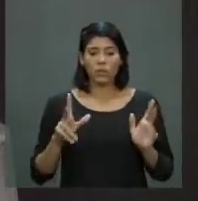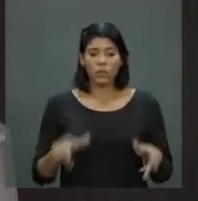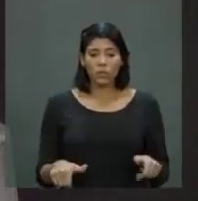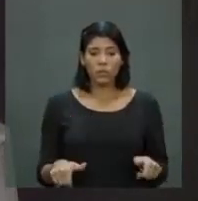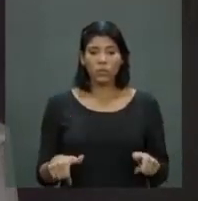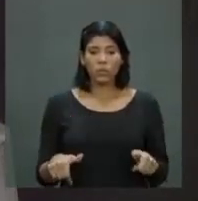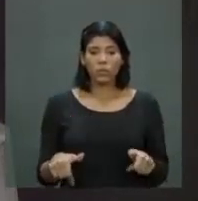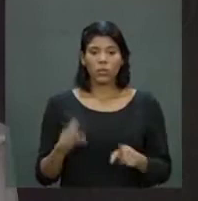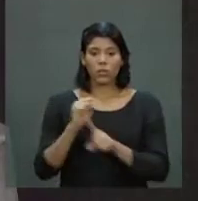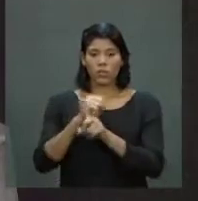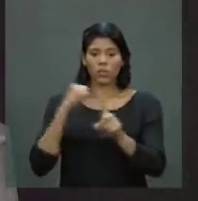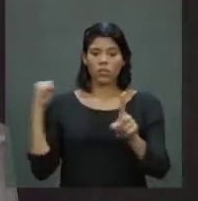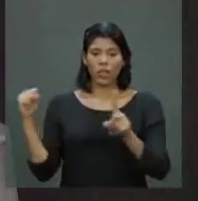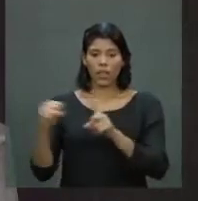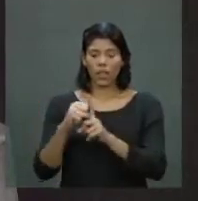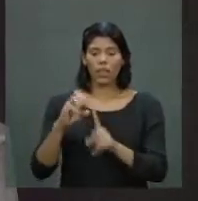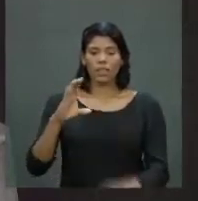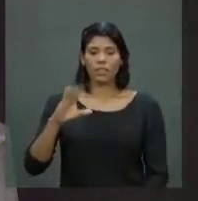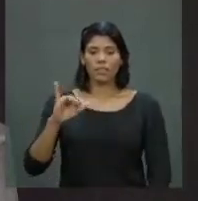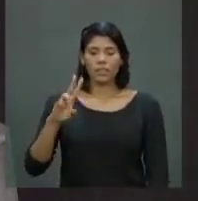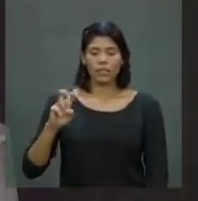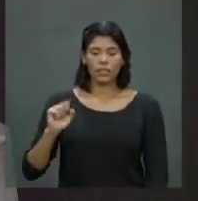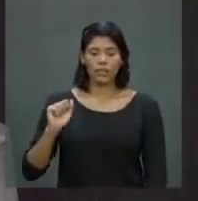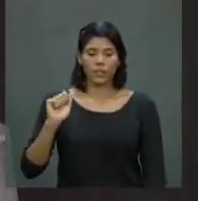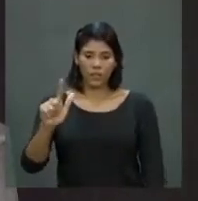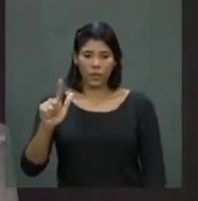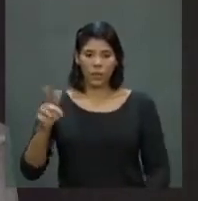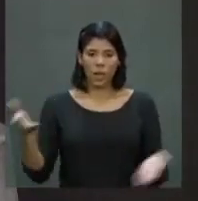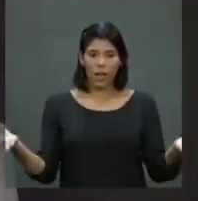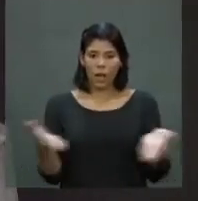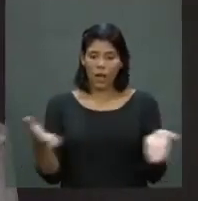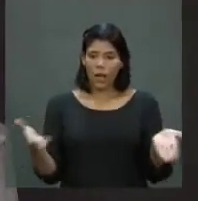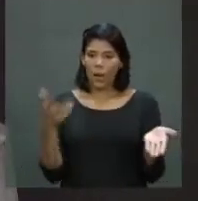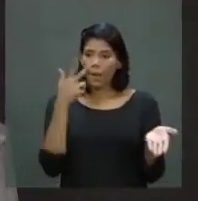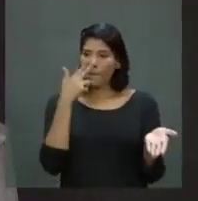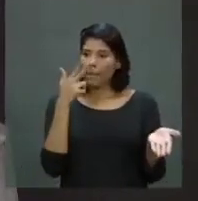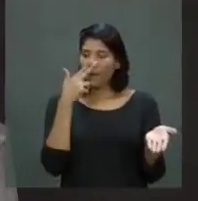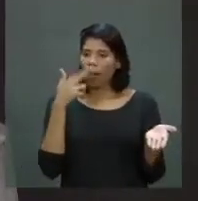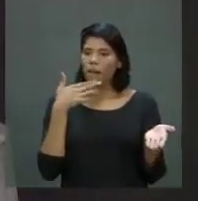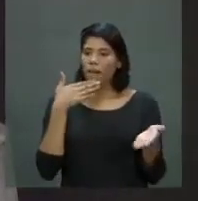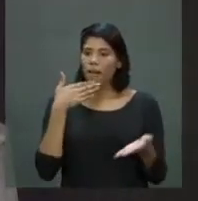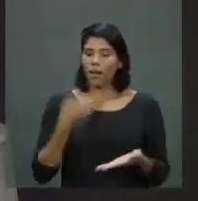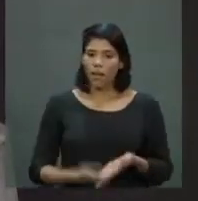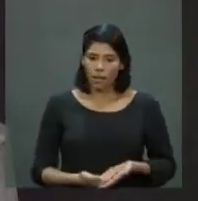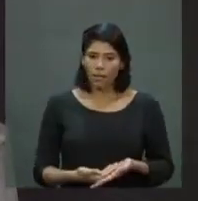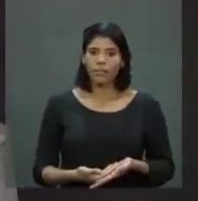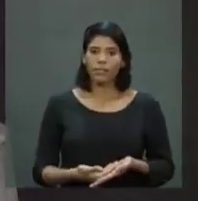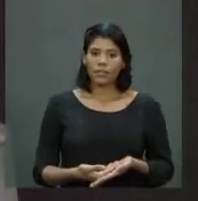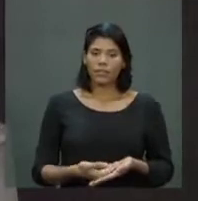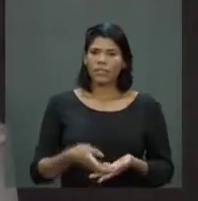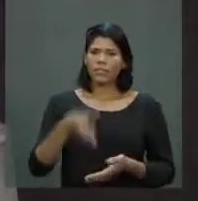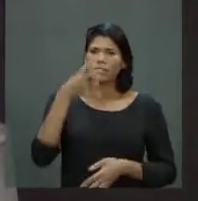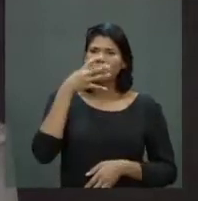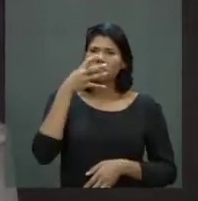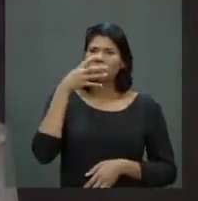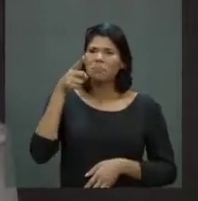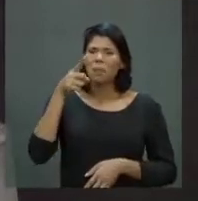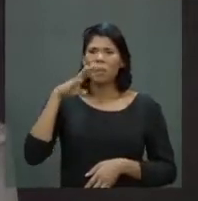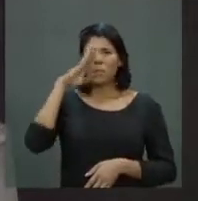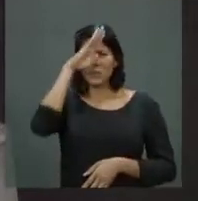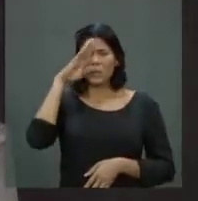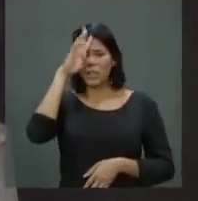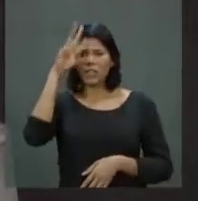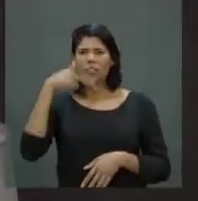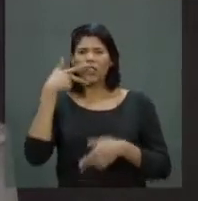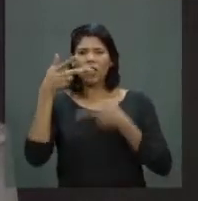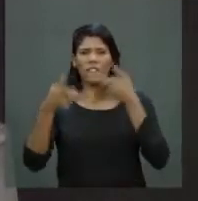sociedade civil agora atônita diante das declarações